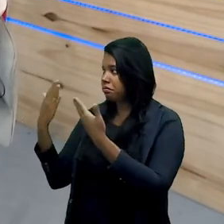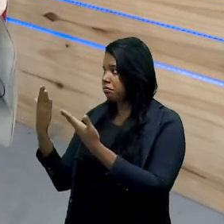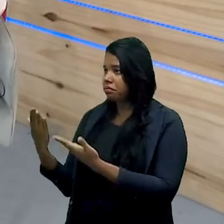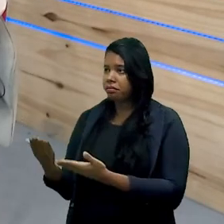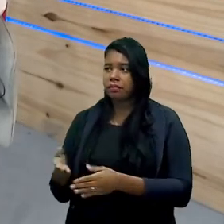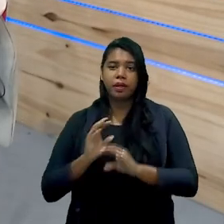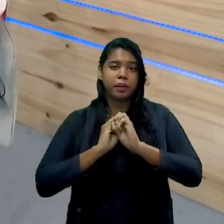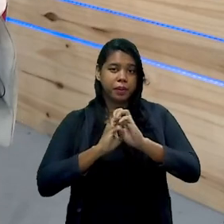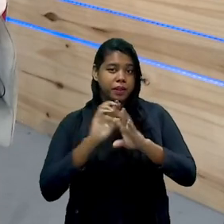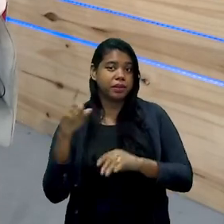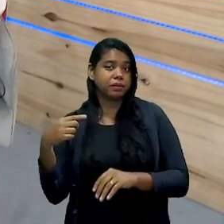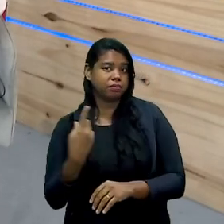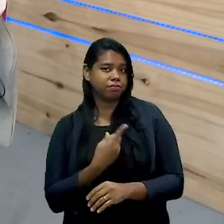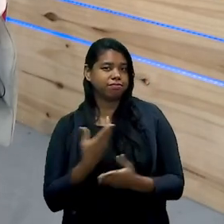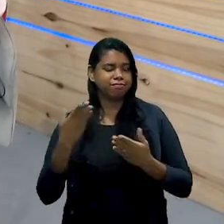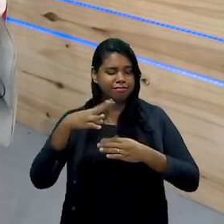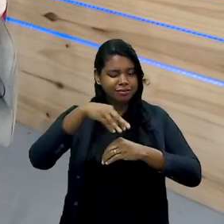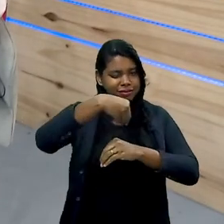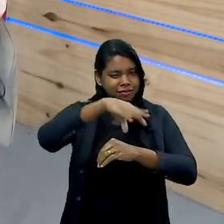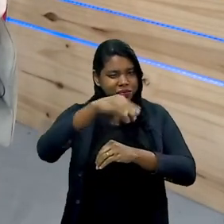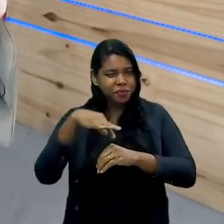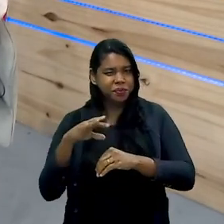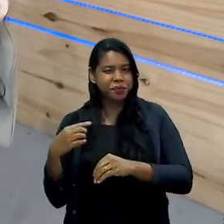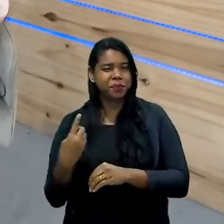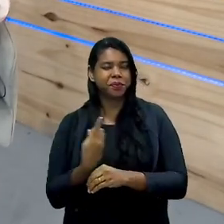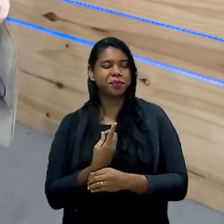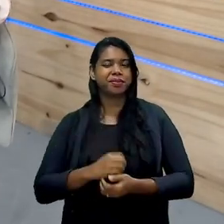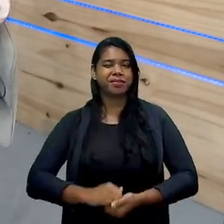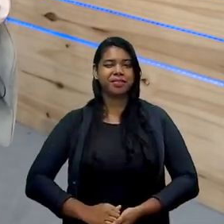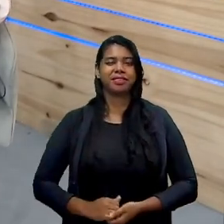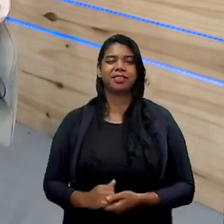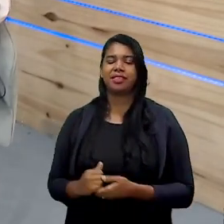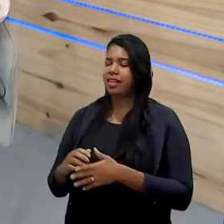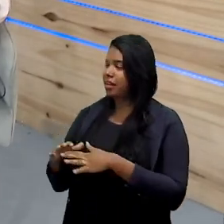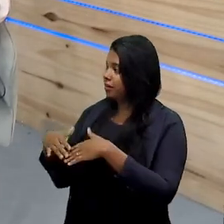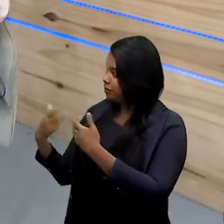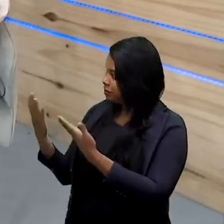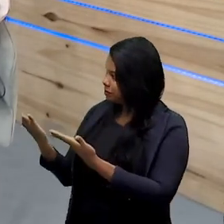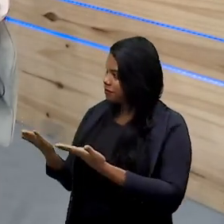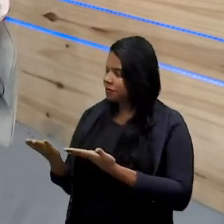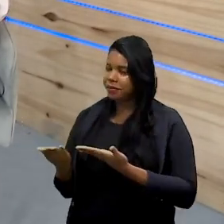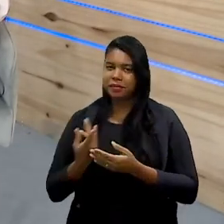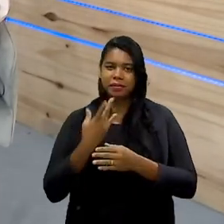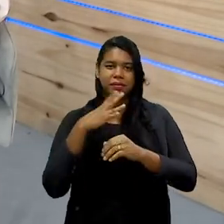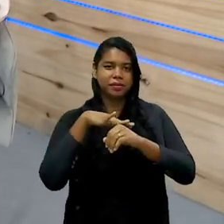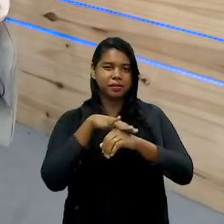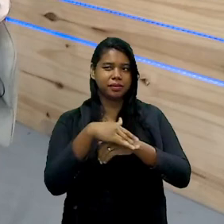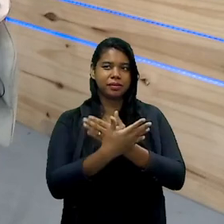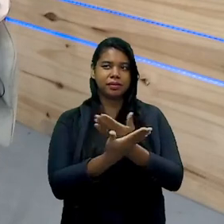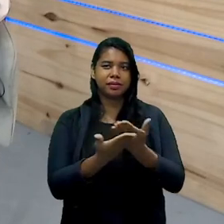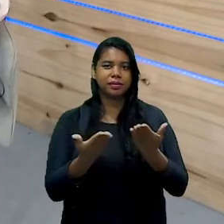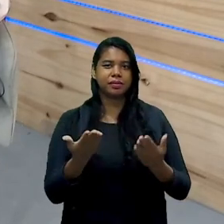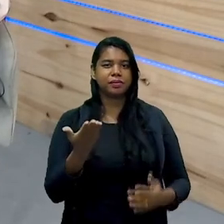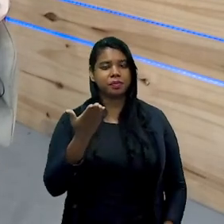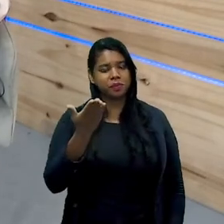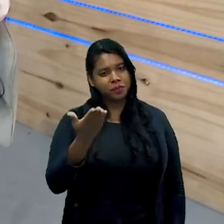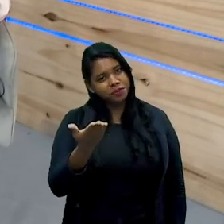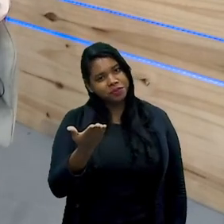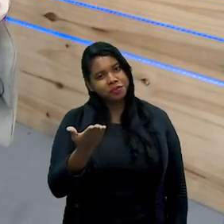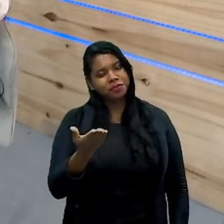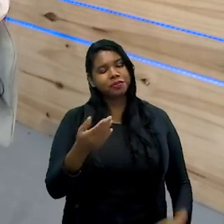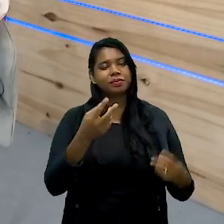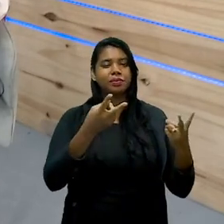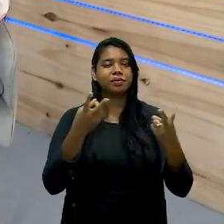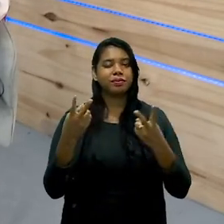passar alguns conhecimentos aí, compartilhar aí esses conhecimentos. Professor, seja bem-vindo, boa noite. A palestra é toda sua, estamos aqui